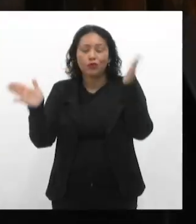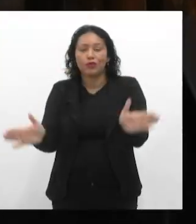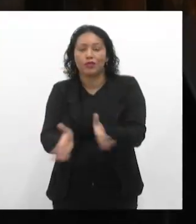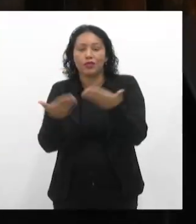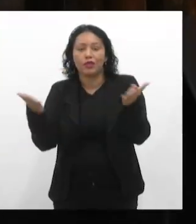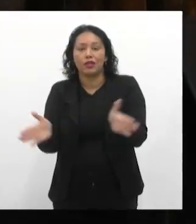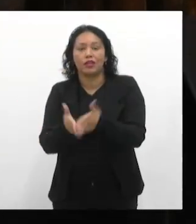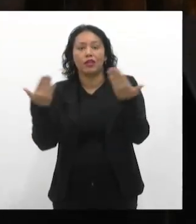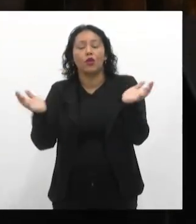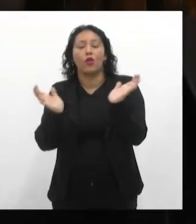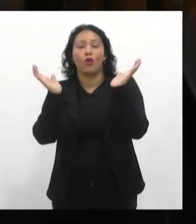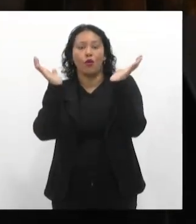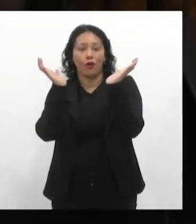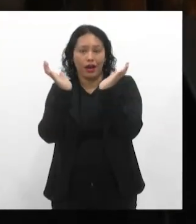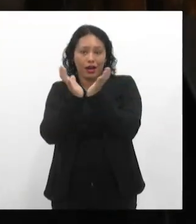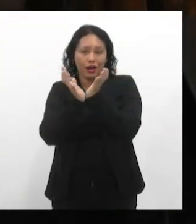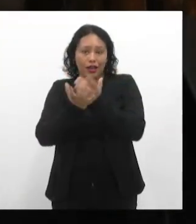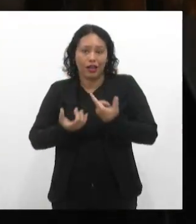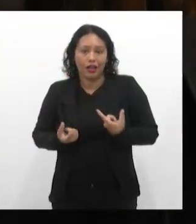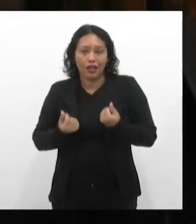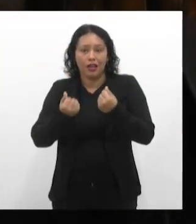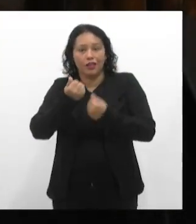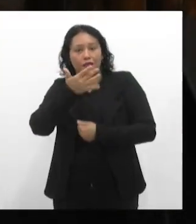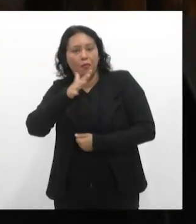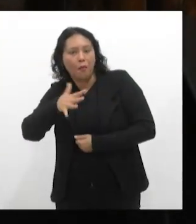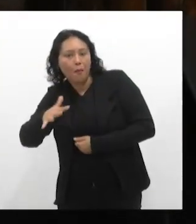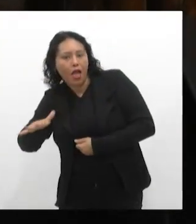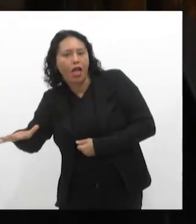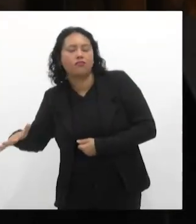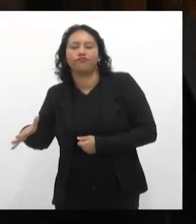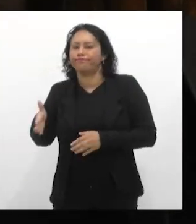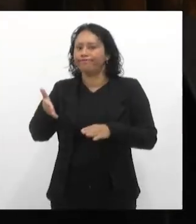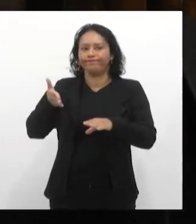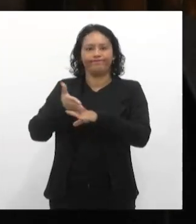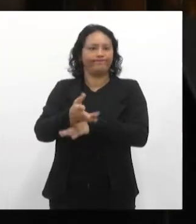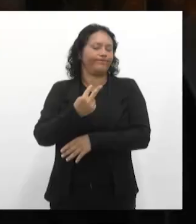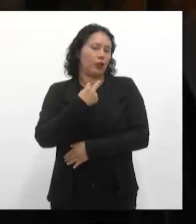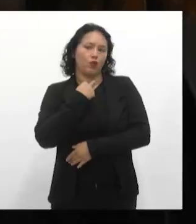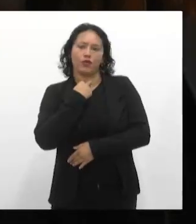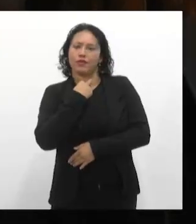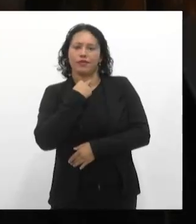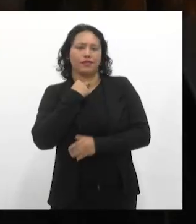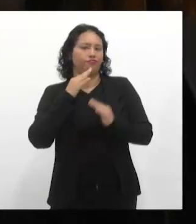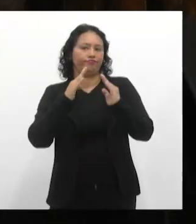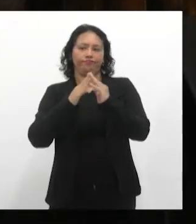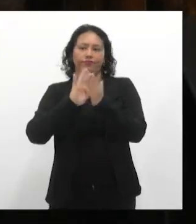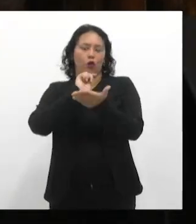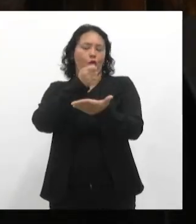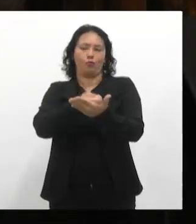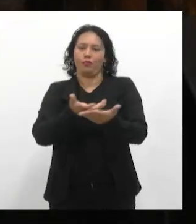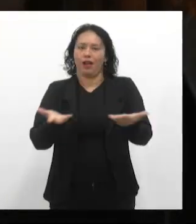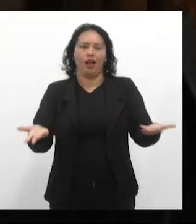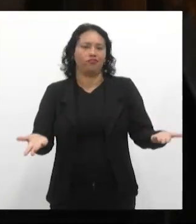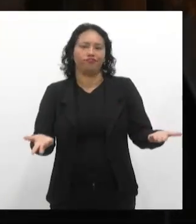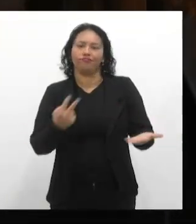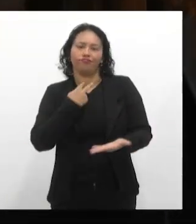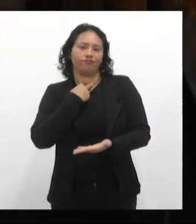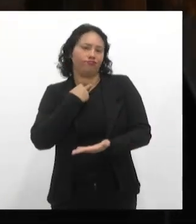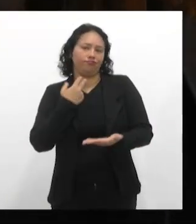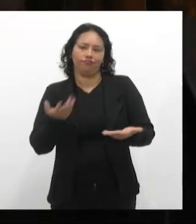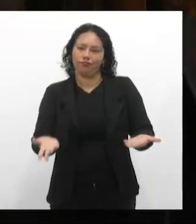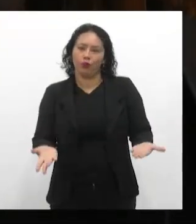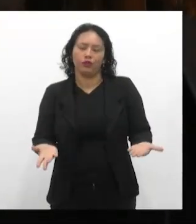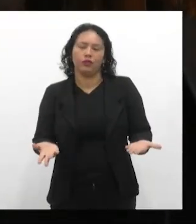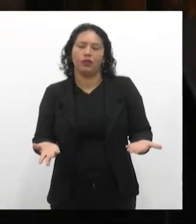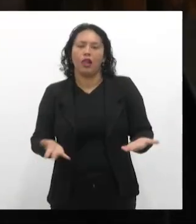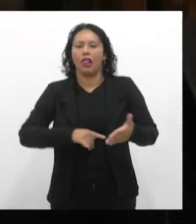média baixa, que hoje não tem acesso a um imóvel, a própria propriedade deste mesmo